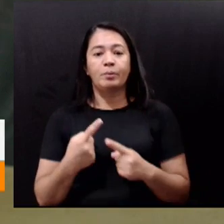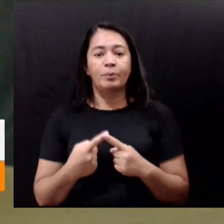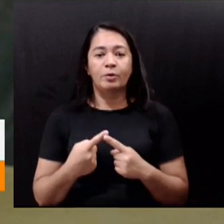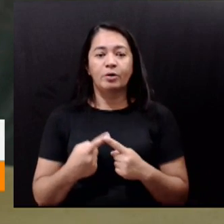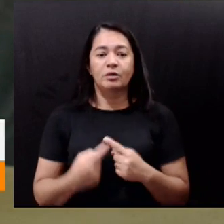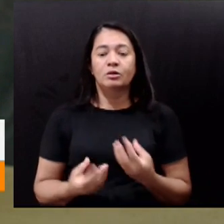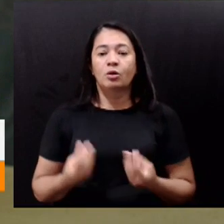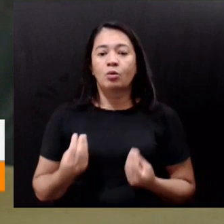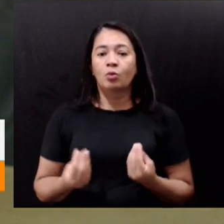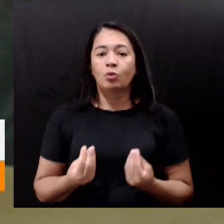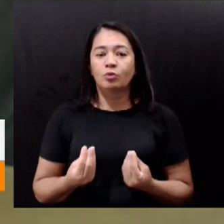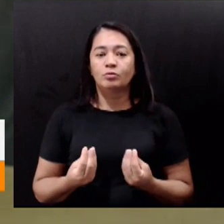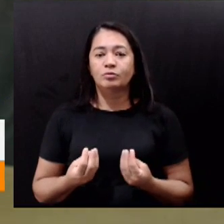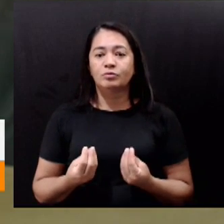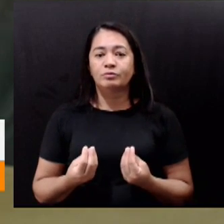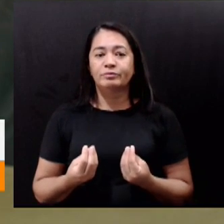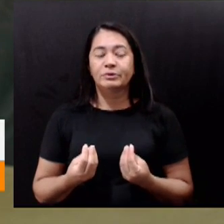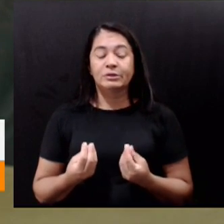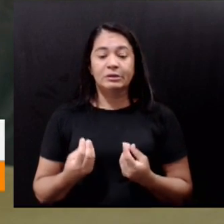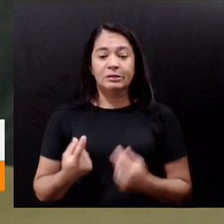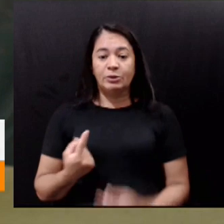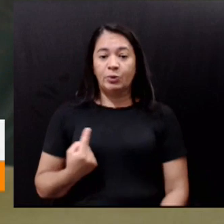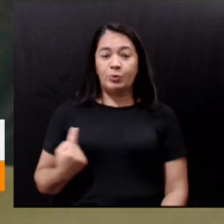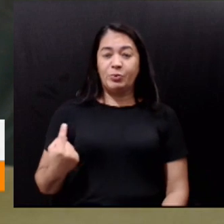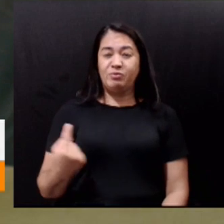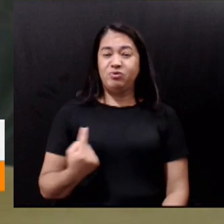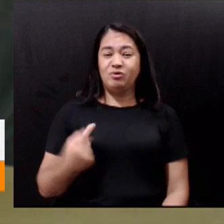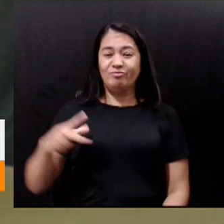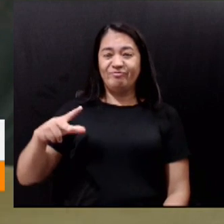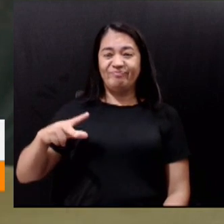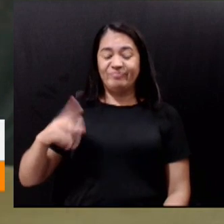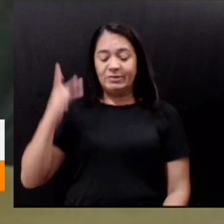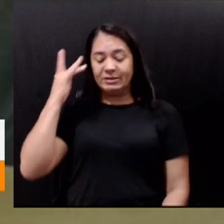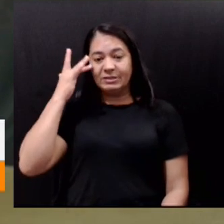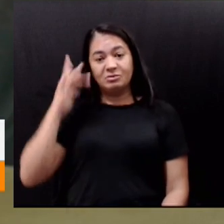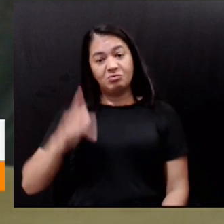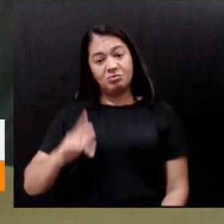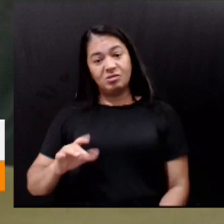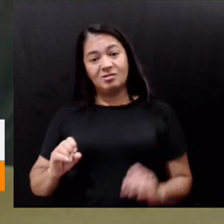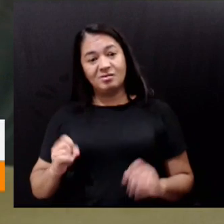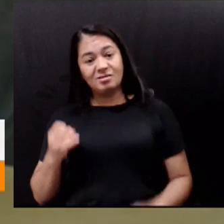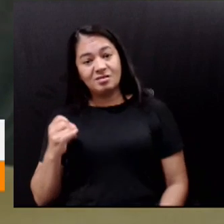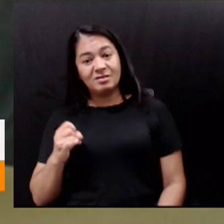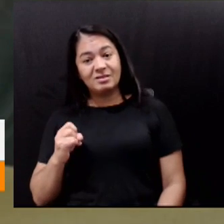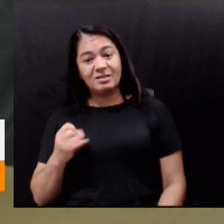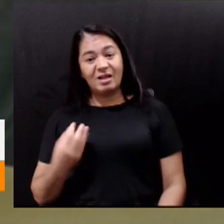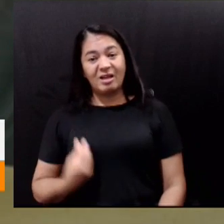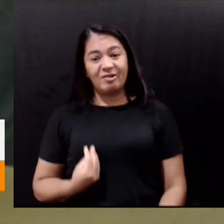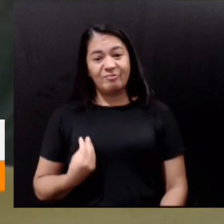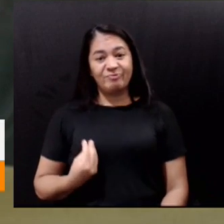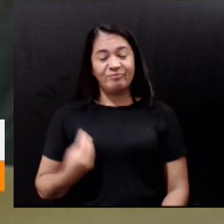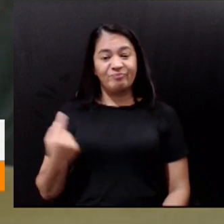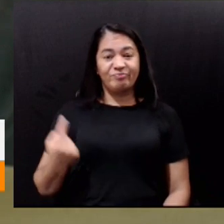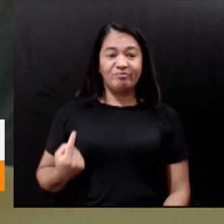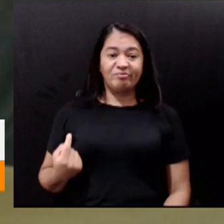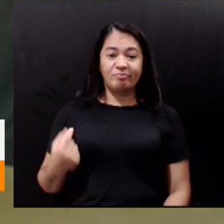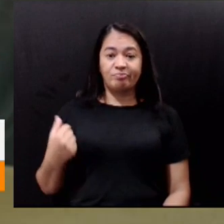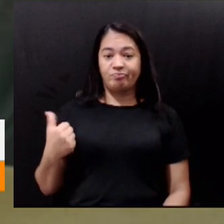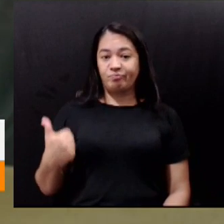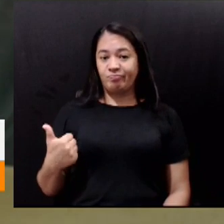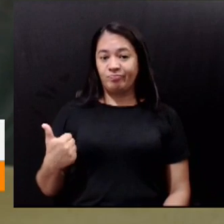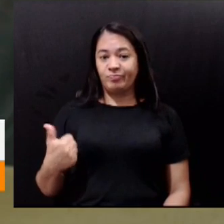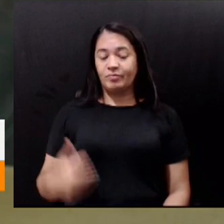muito individualizada a vida, e eu não sei se essa vida individualista ela é boa, né? Até